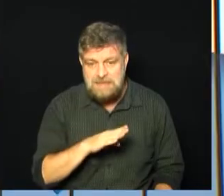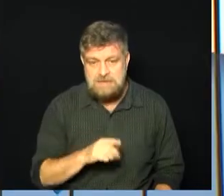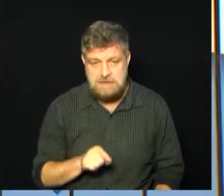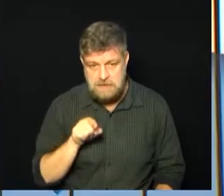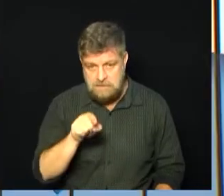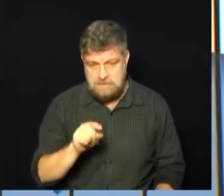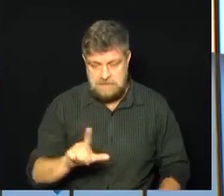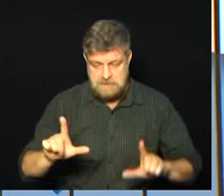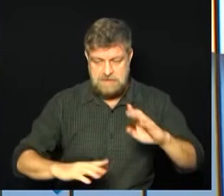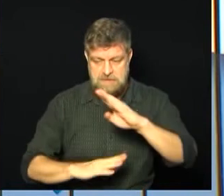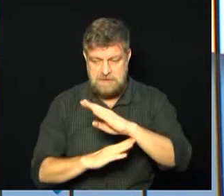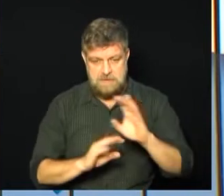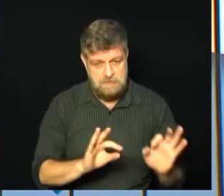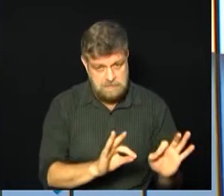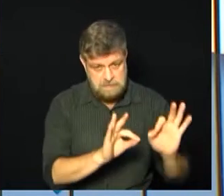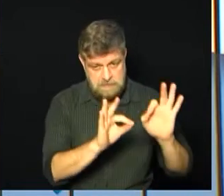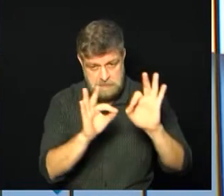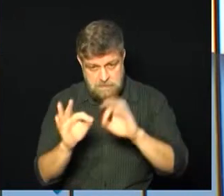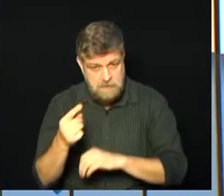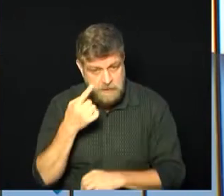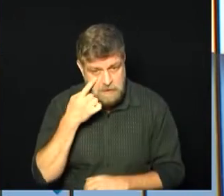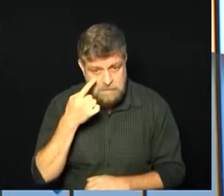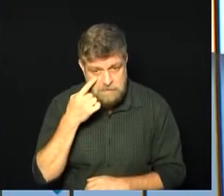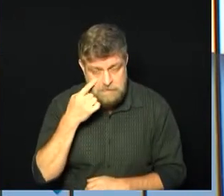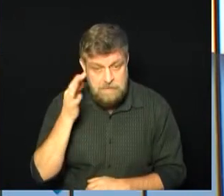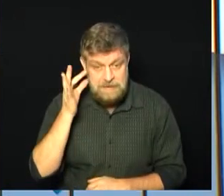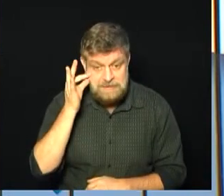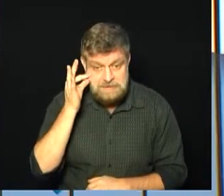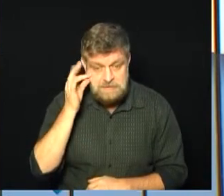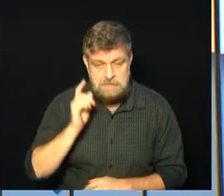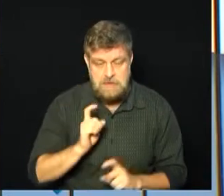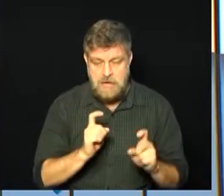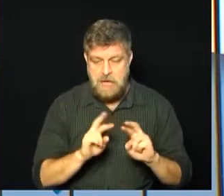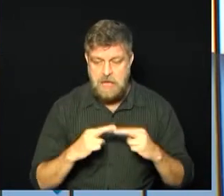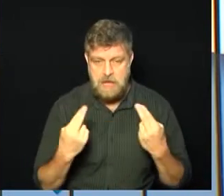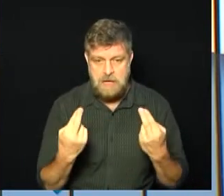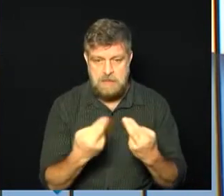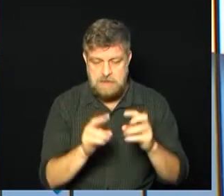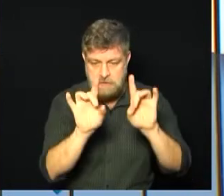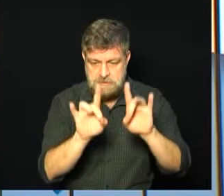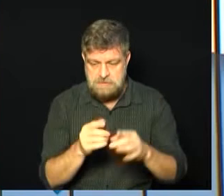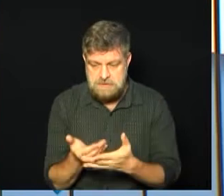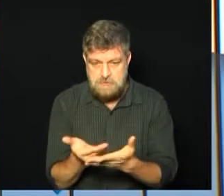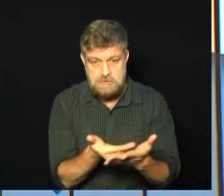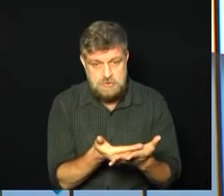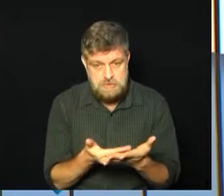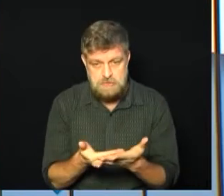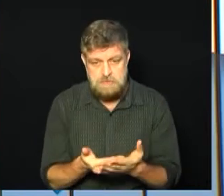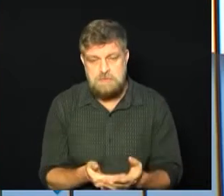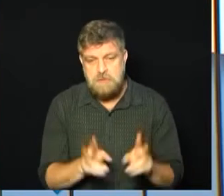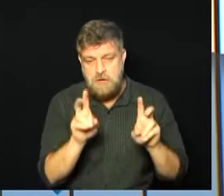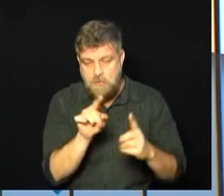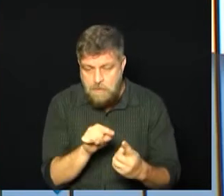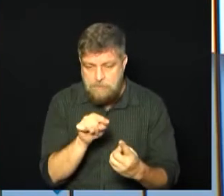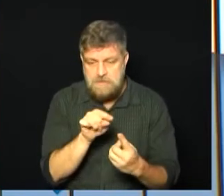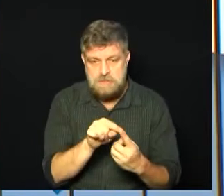você que assiste a TV Câmara Campinas pode conferir ao vivo a reunião da Comissão Especial de Estudos, que tem a